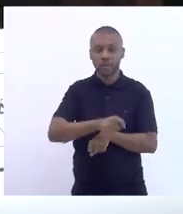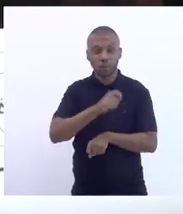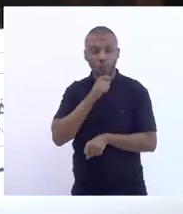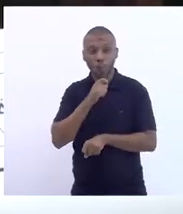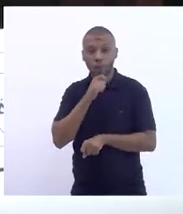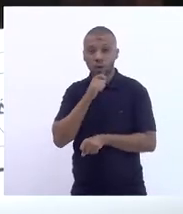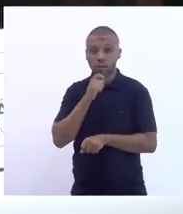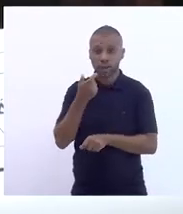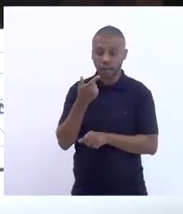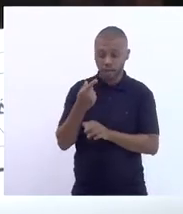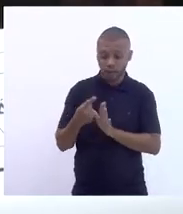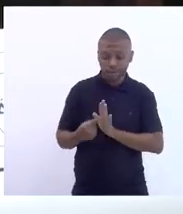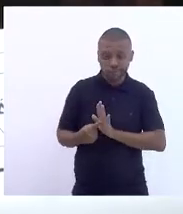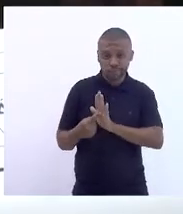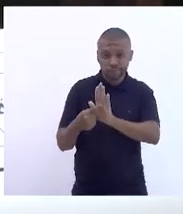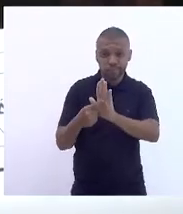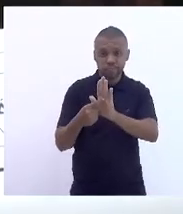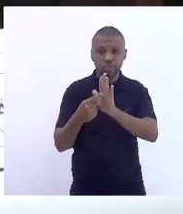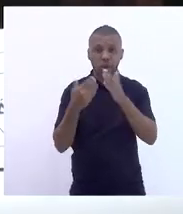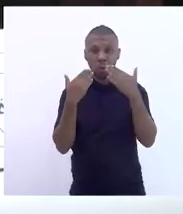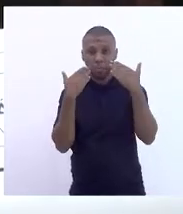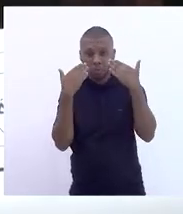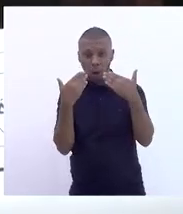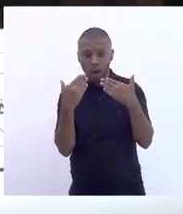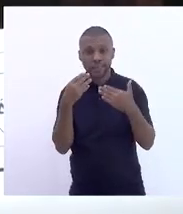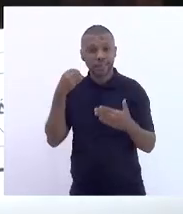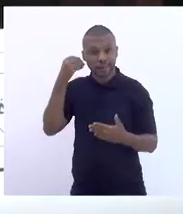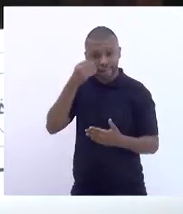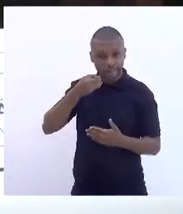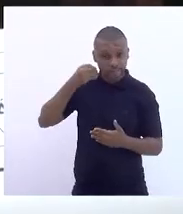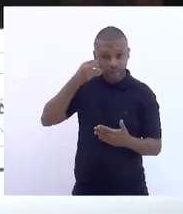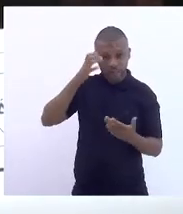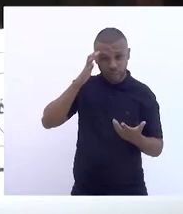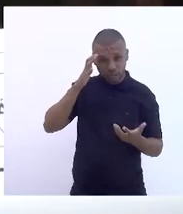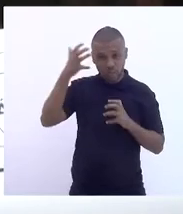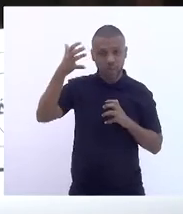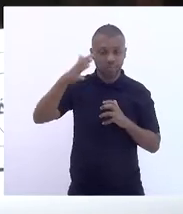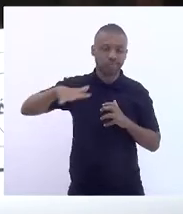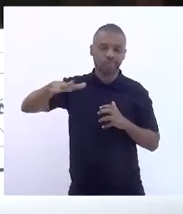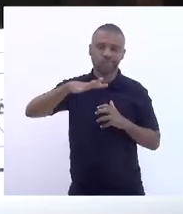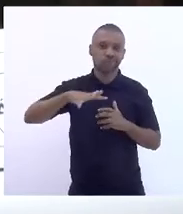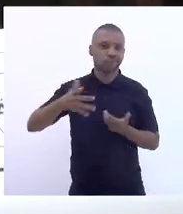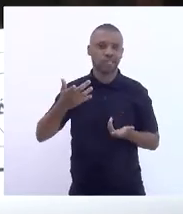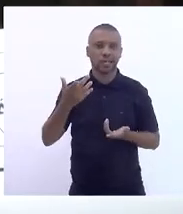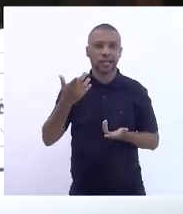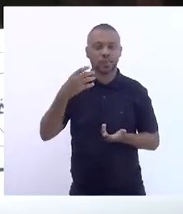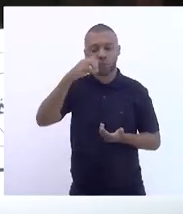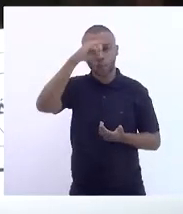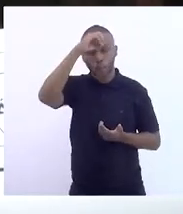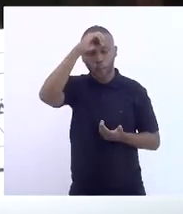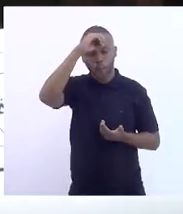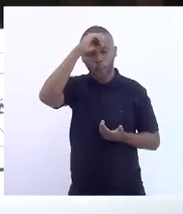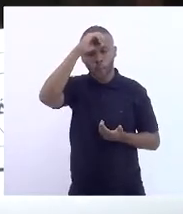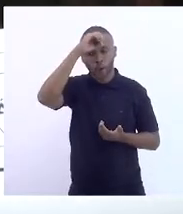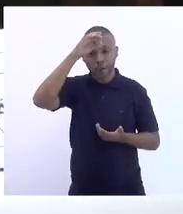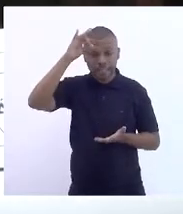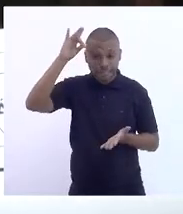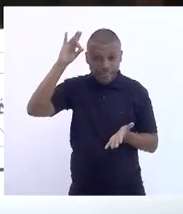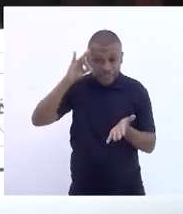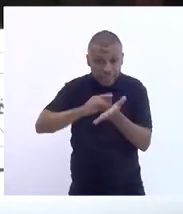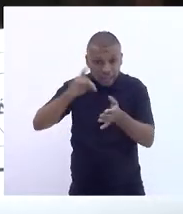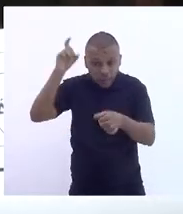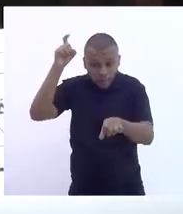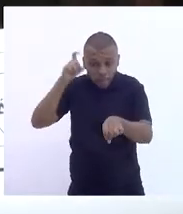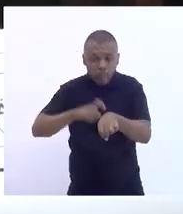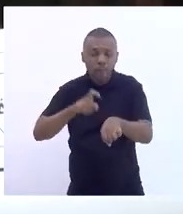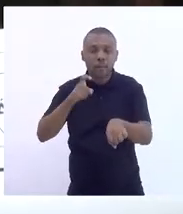não se identifica e não passa e não vivencie essa situação ela não tem dimensão que nesse exato momento muitos